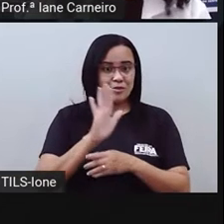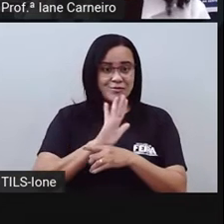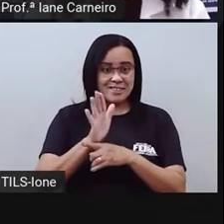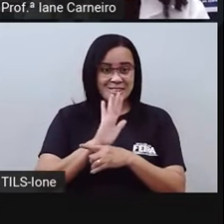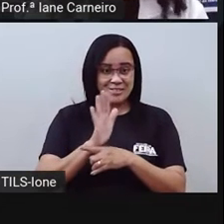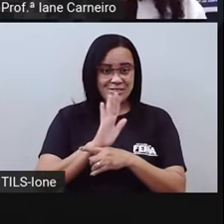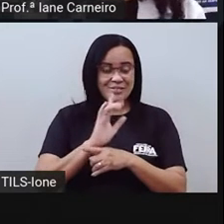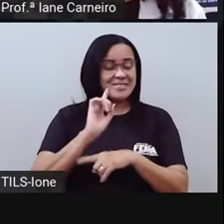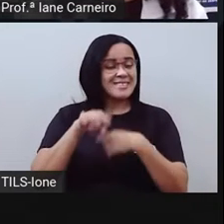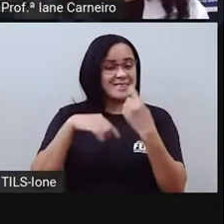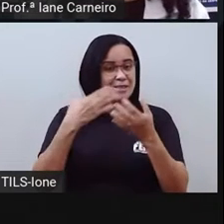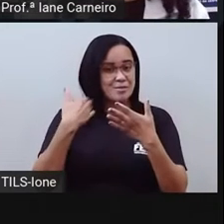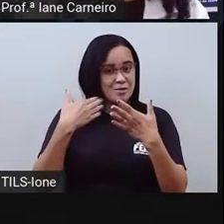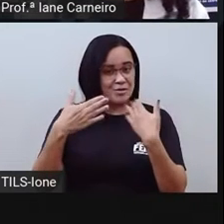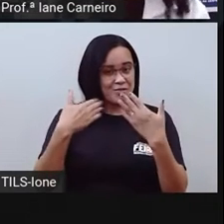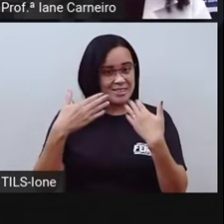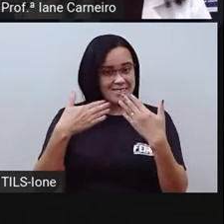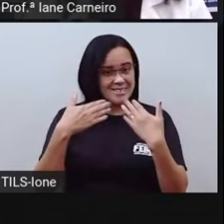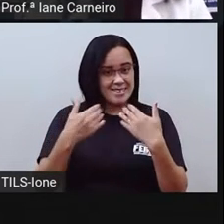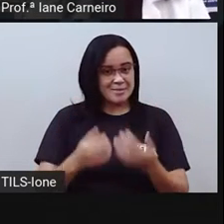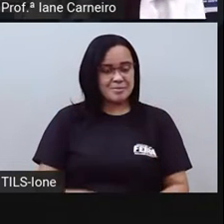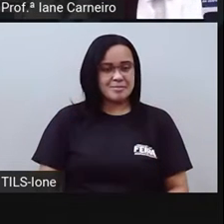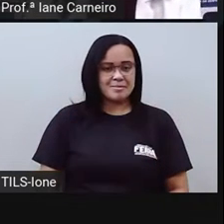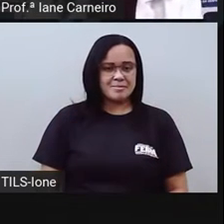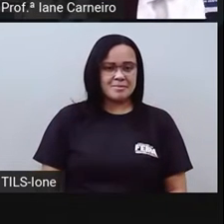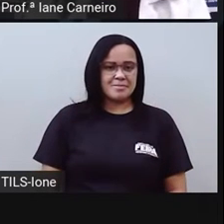Depois a gente vai conversar sobre ele.